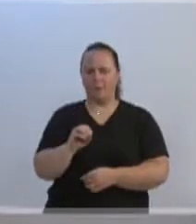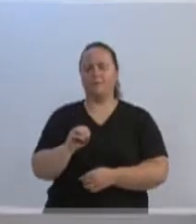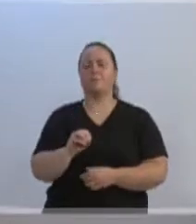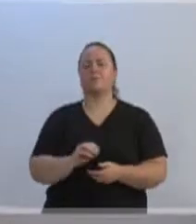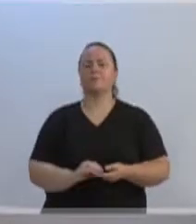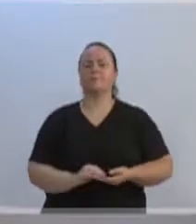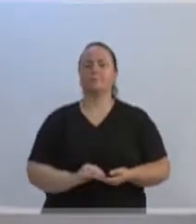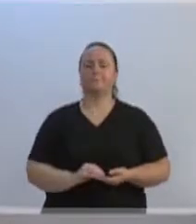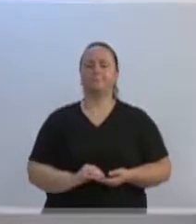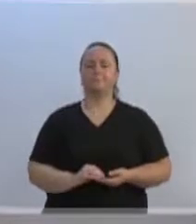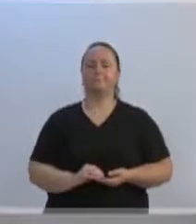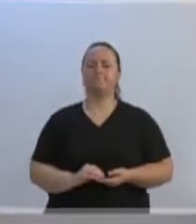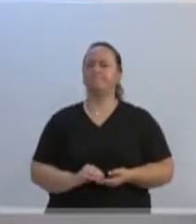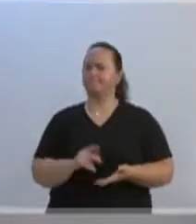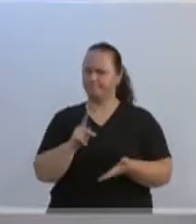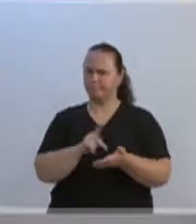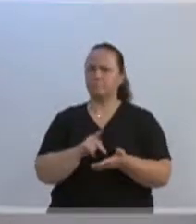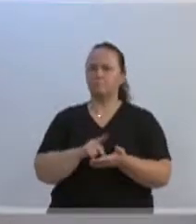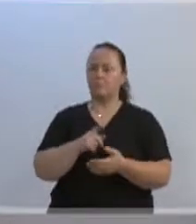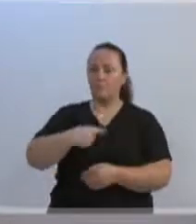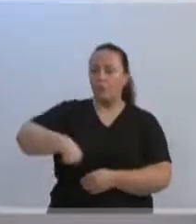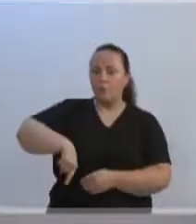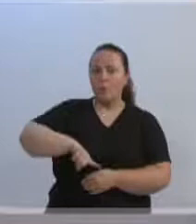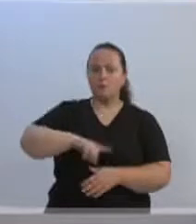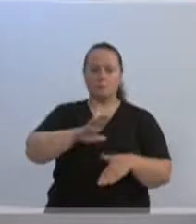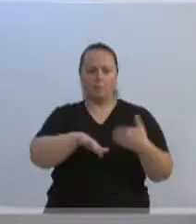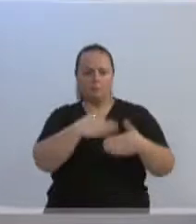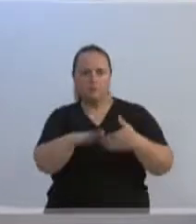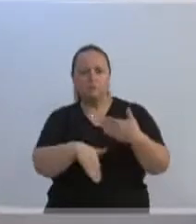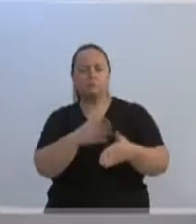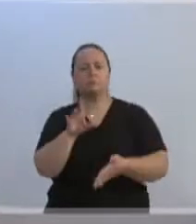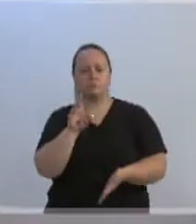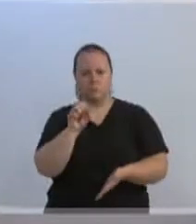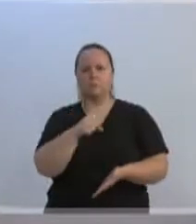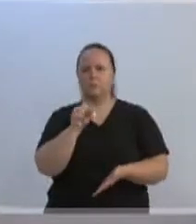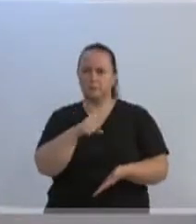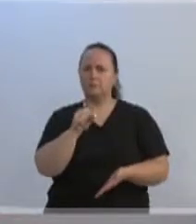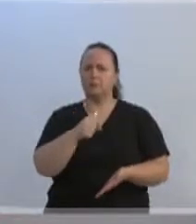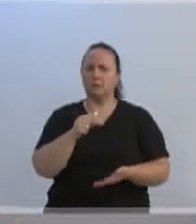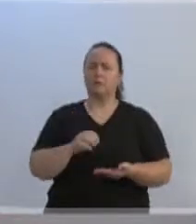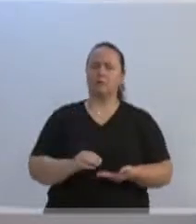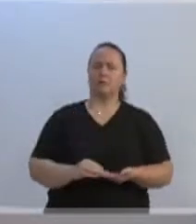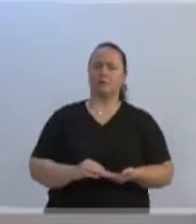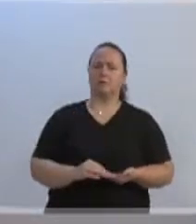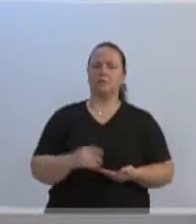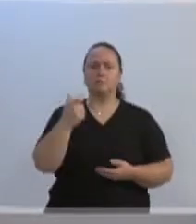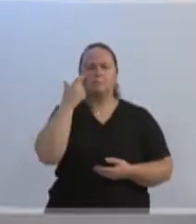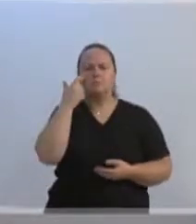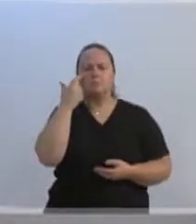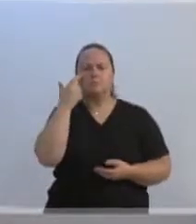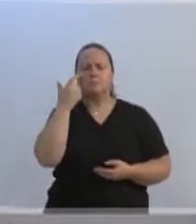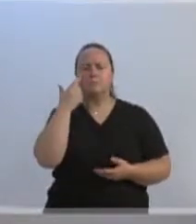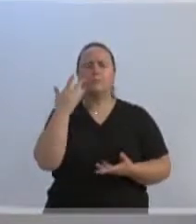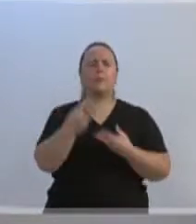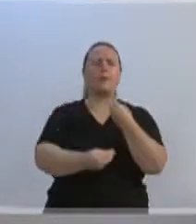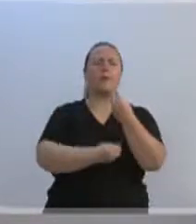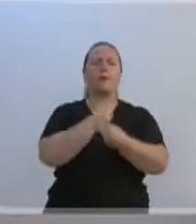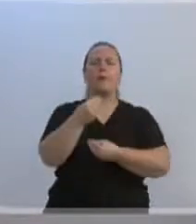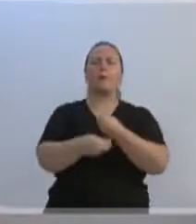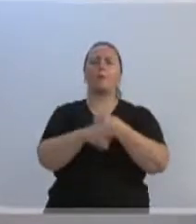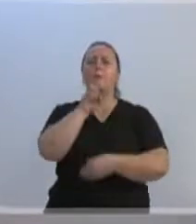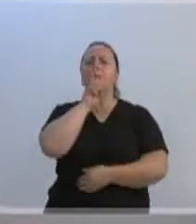nós estamos sim avançando mas como eu disse vamos usar da tribuna também para dar essa resposta para dar esse retorno à